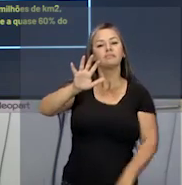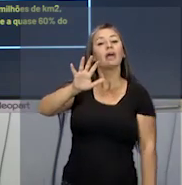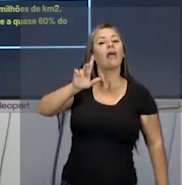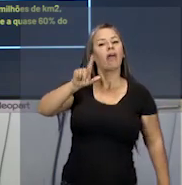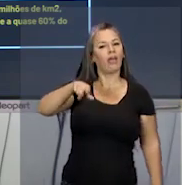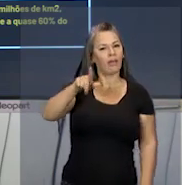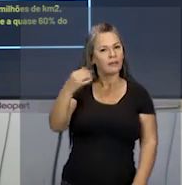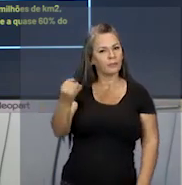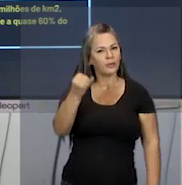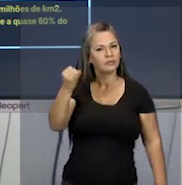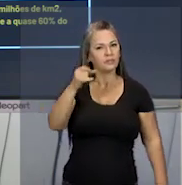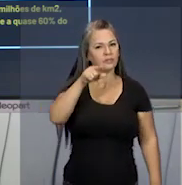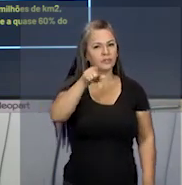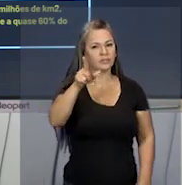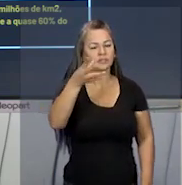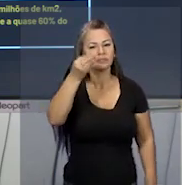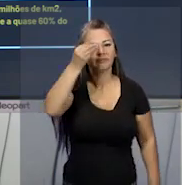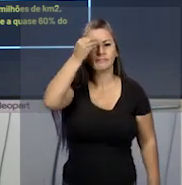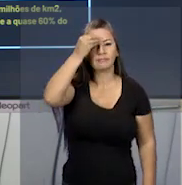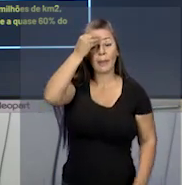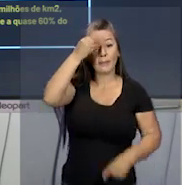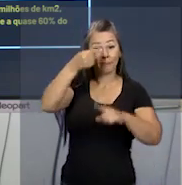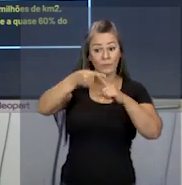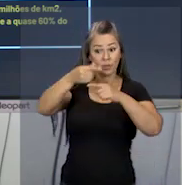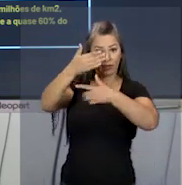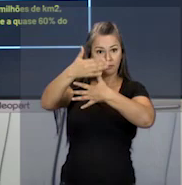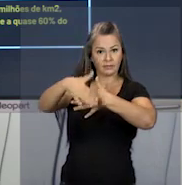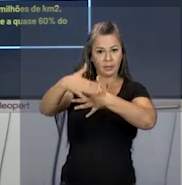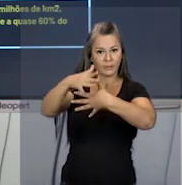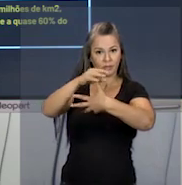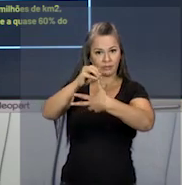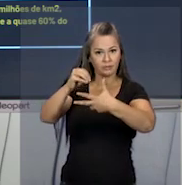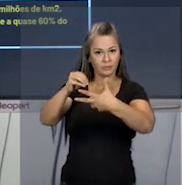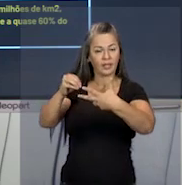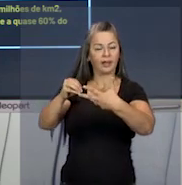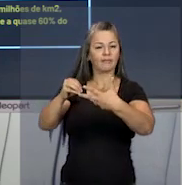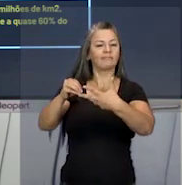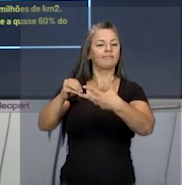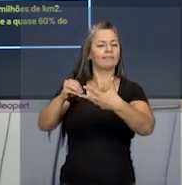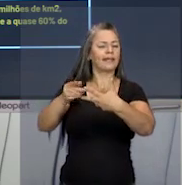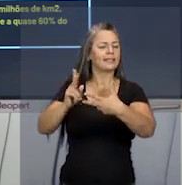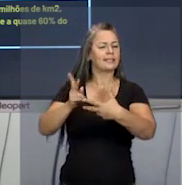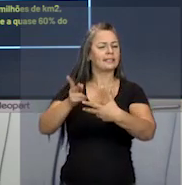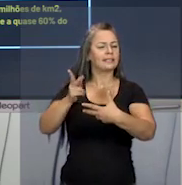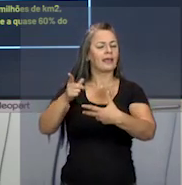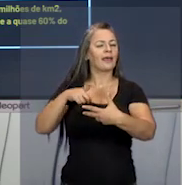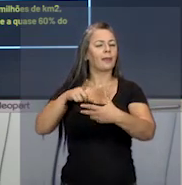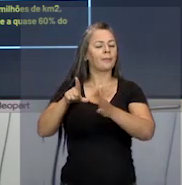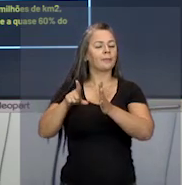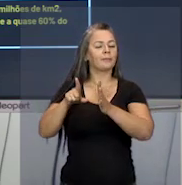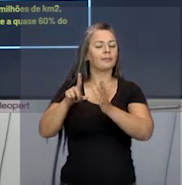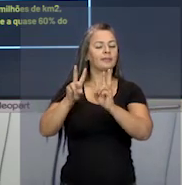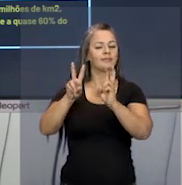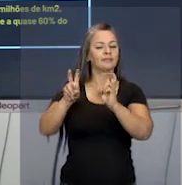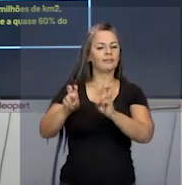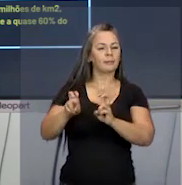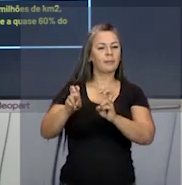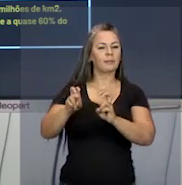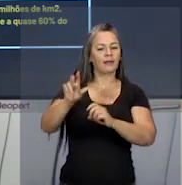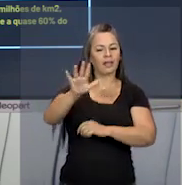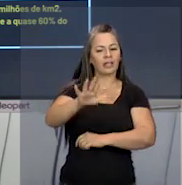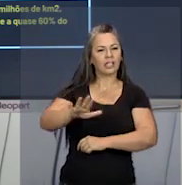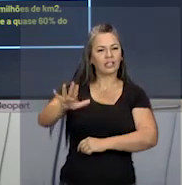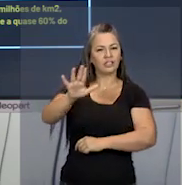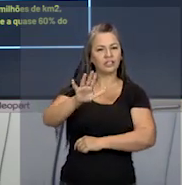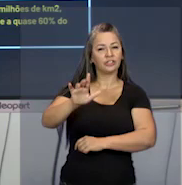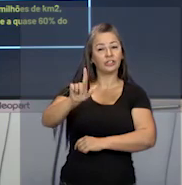vocês, tá? Porque geralmente nas provas do Enem sempre foram colocadas essas questões de regiões geoeconômicas, né? Utiliza-se também as